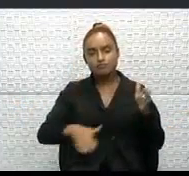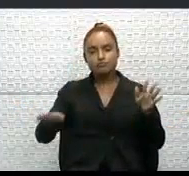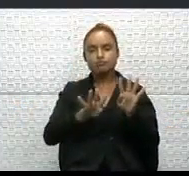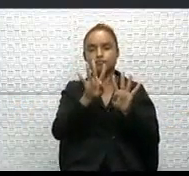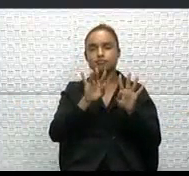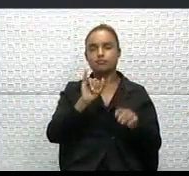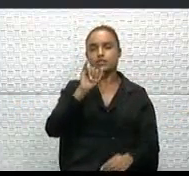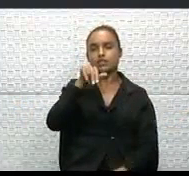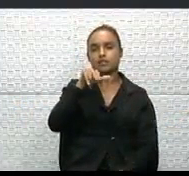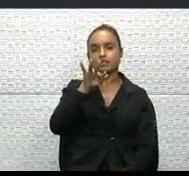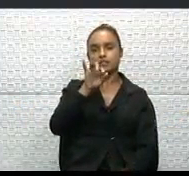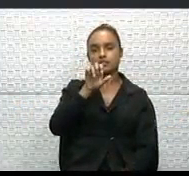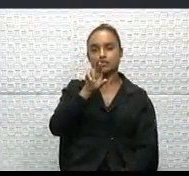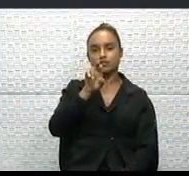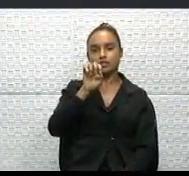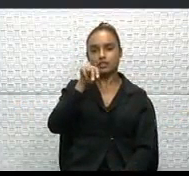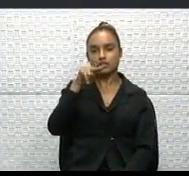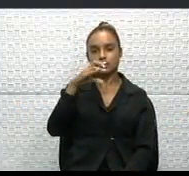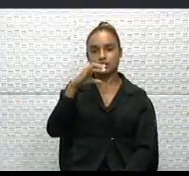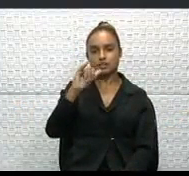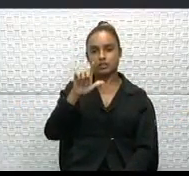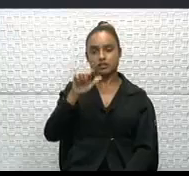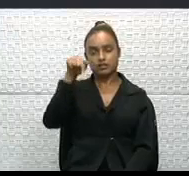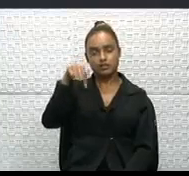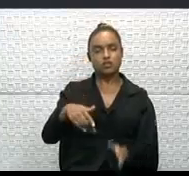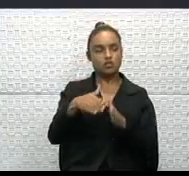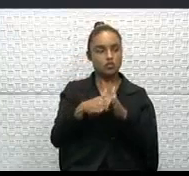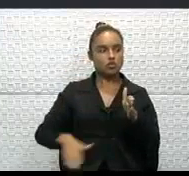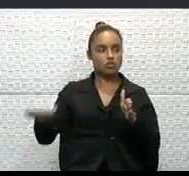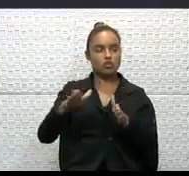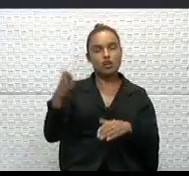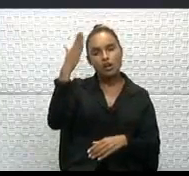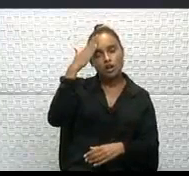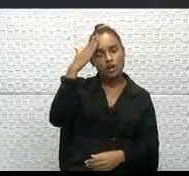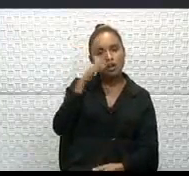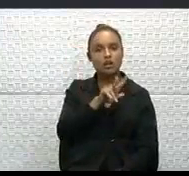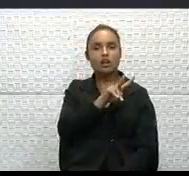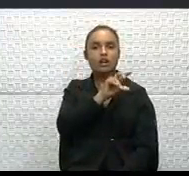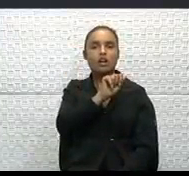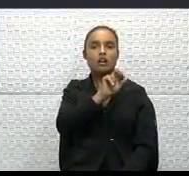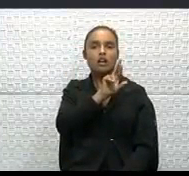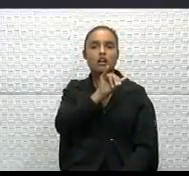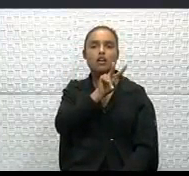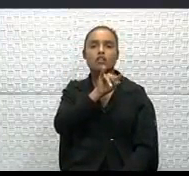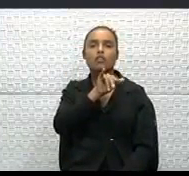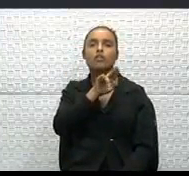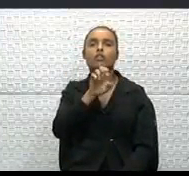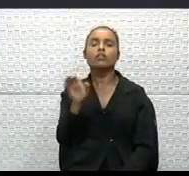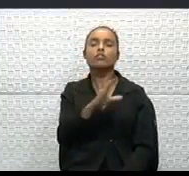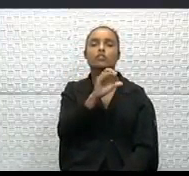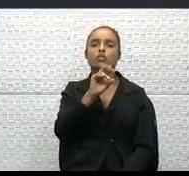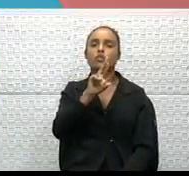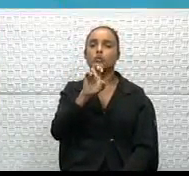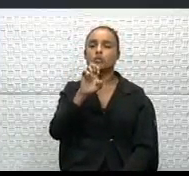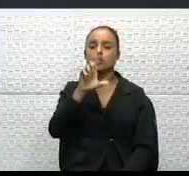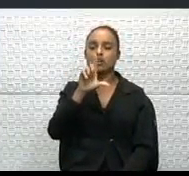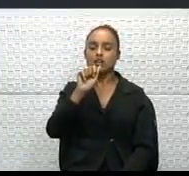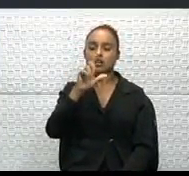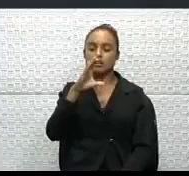estatística inferencial, começando pela identificação de variáveis correlacionadas. E o que é isso?